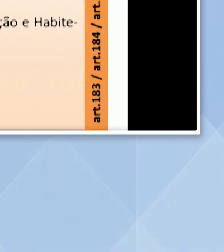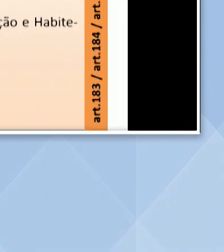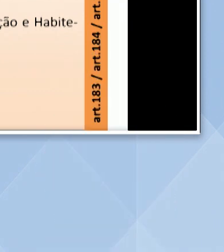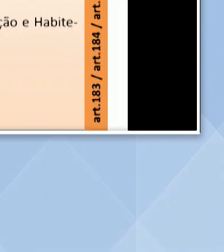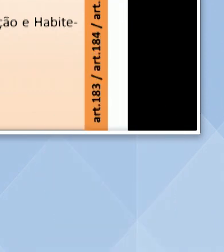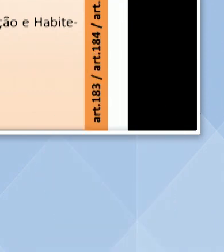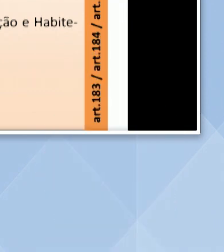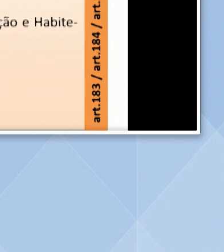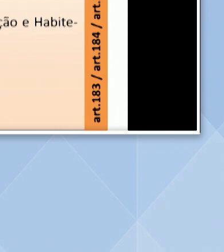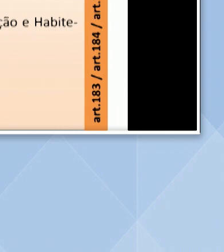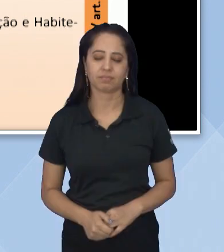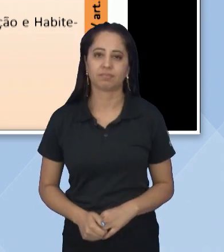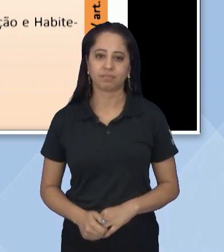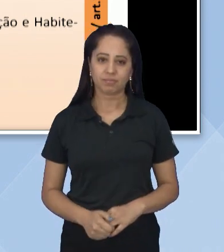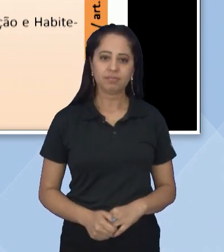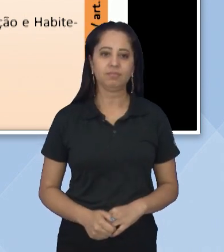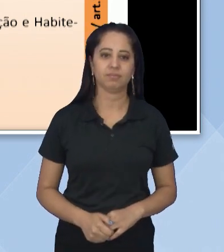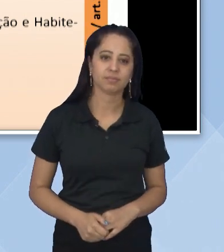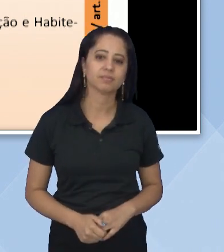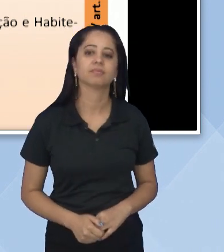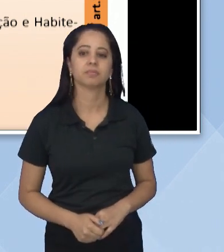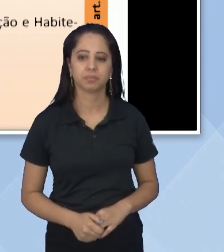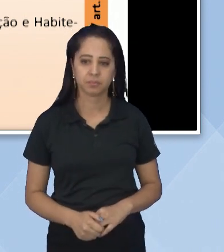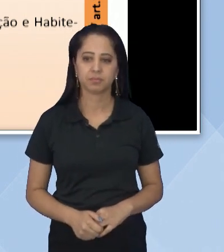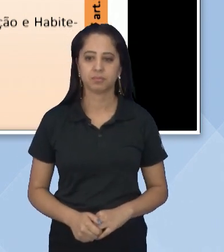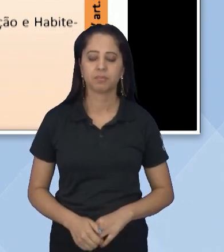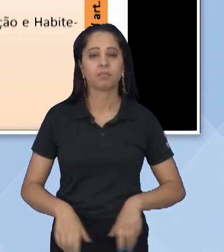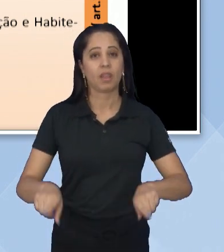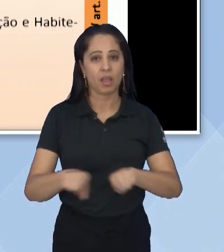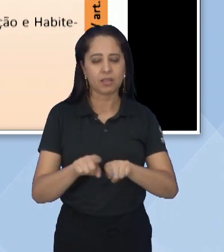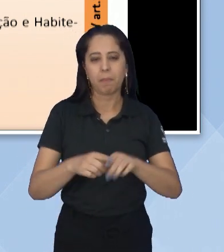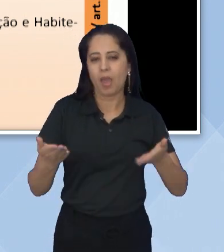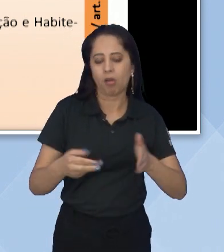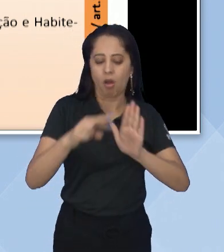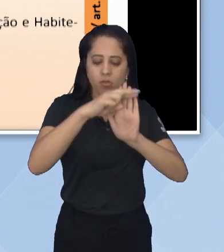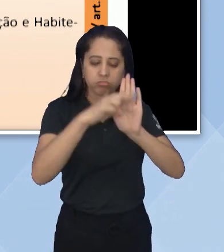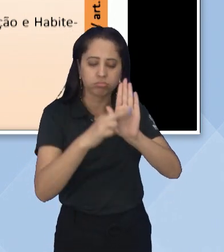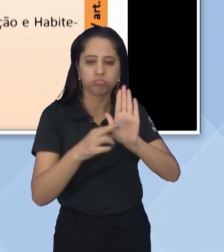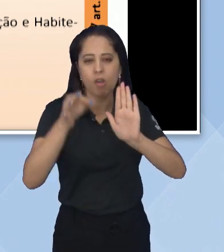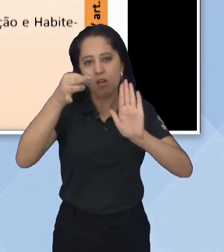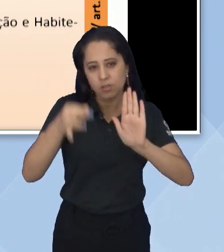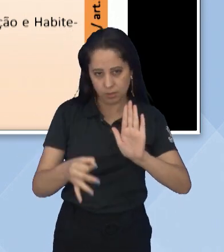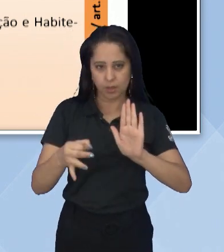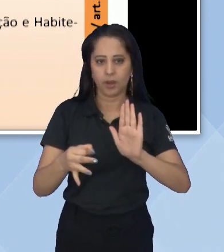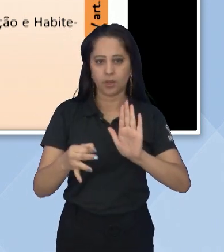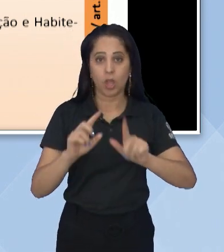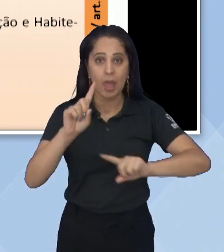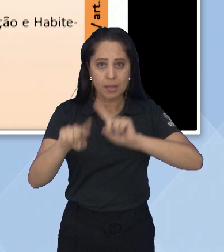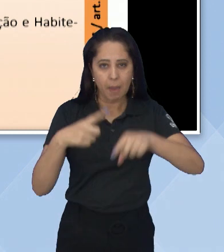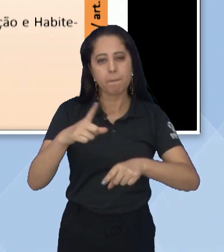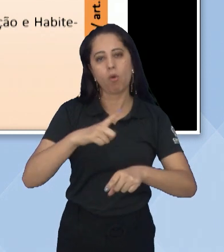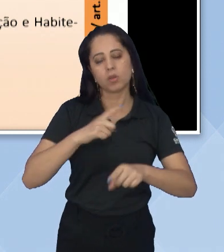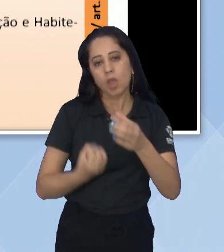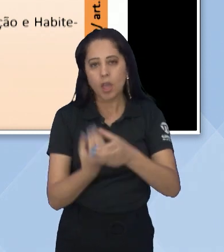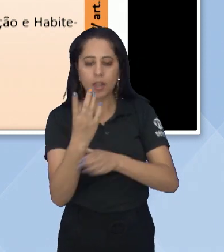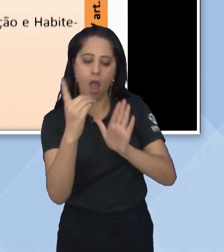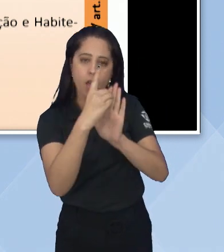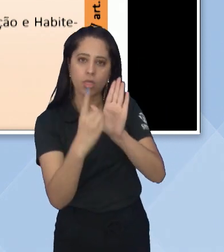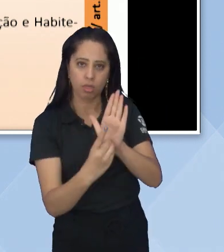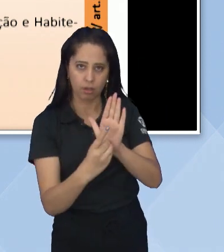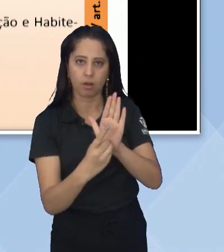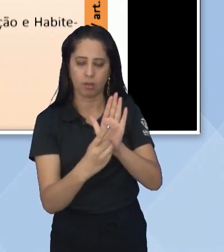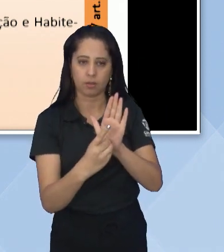tem alguns parâmetros ambientais também que nós estamos sendo um pouco mais rigorosos e tem algumas questões que vão ser regulamentadas por decreto essa que é a intenção